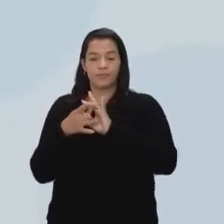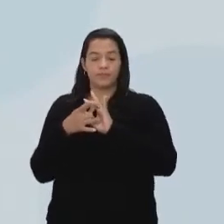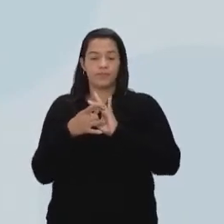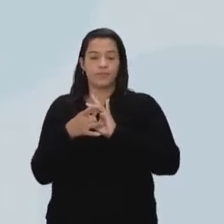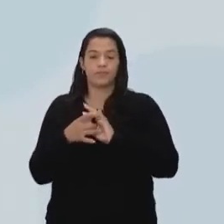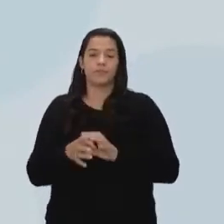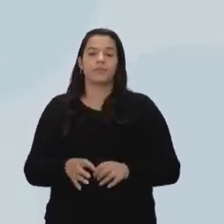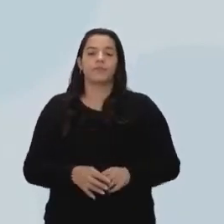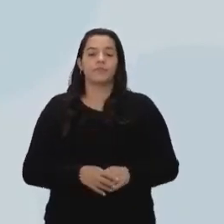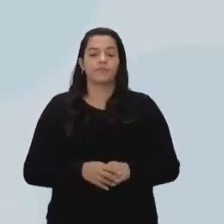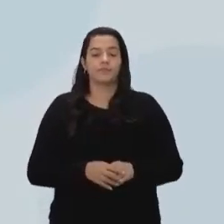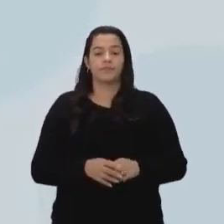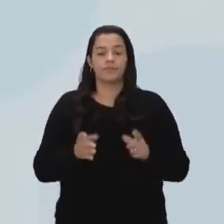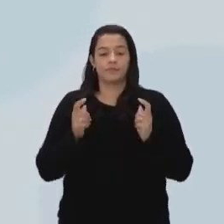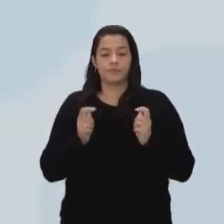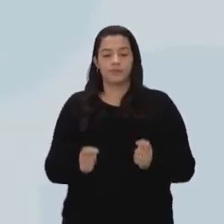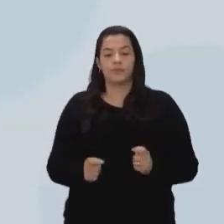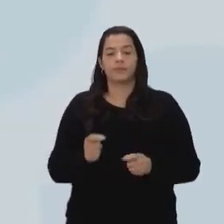resistente,